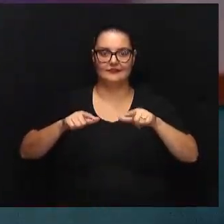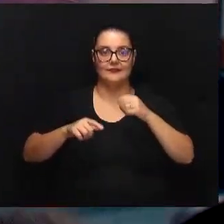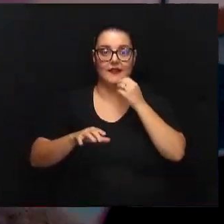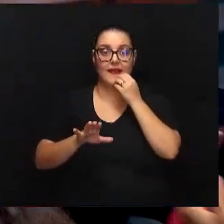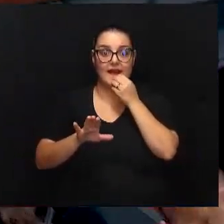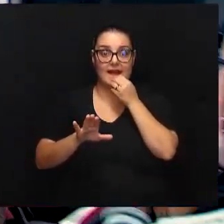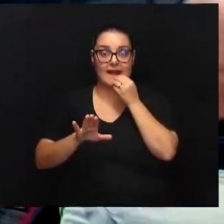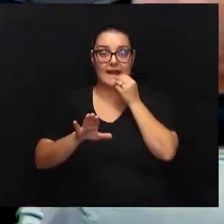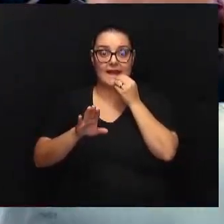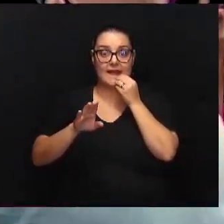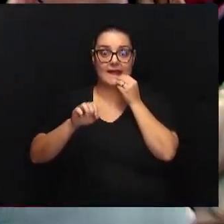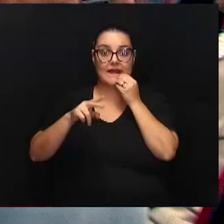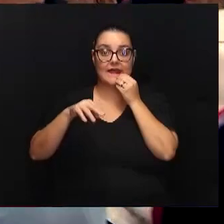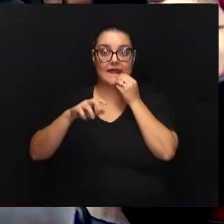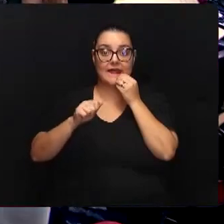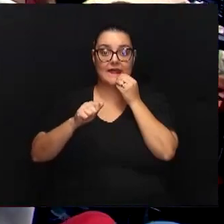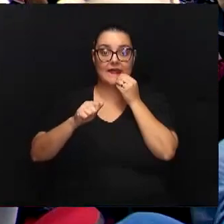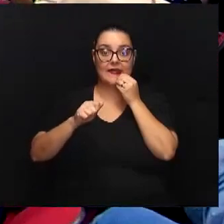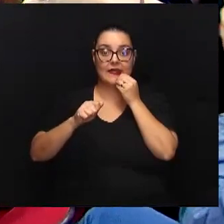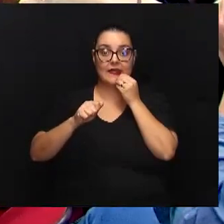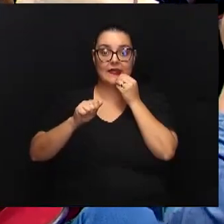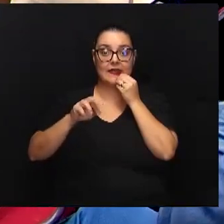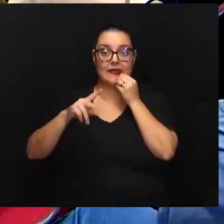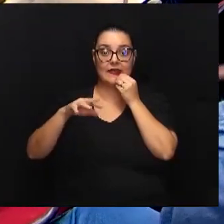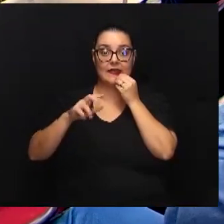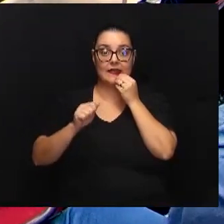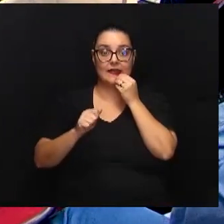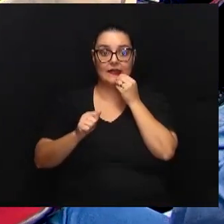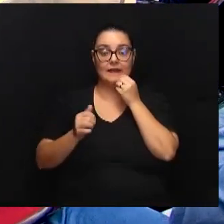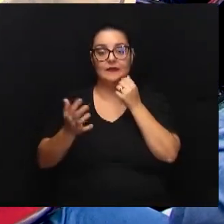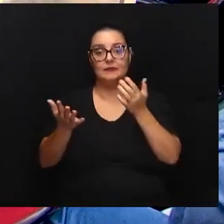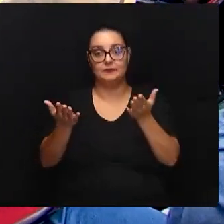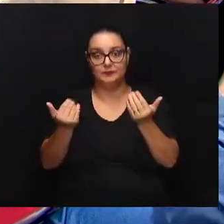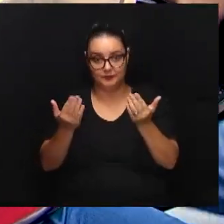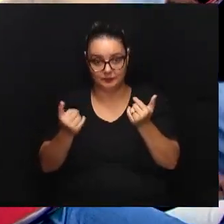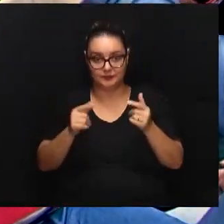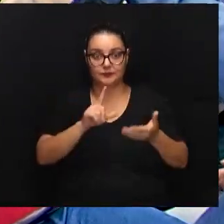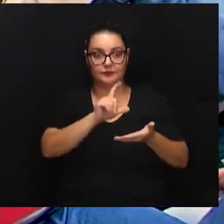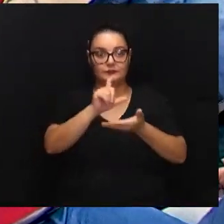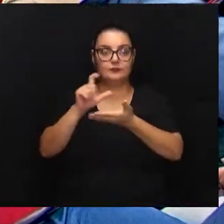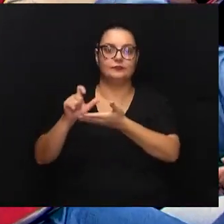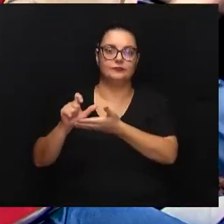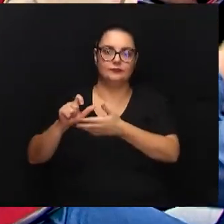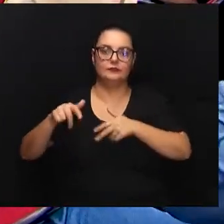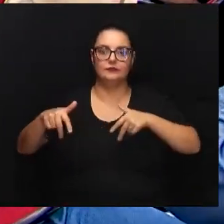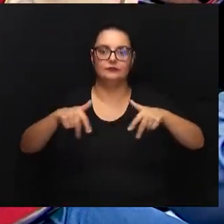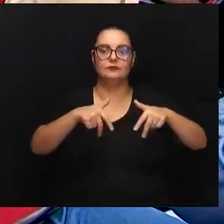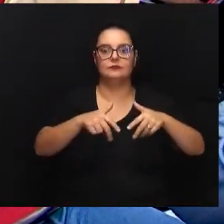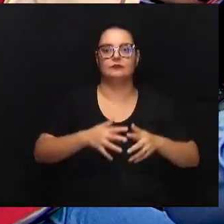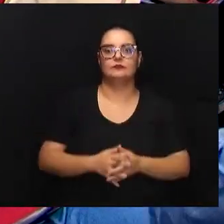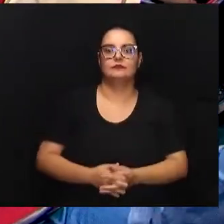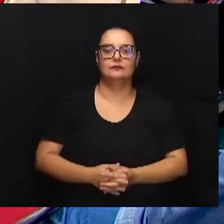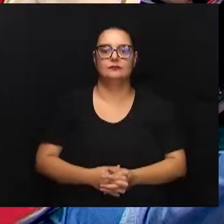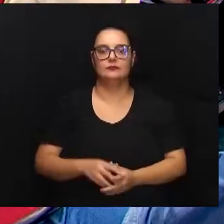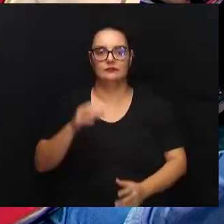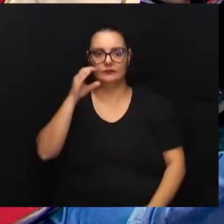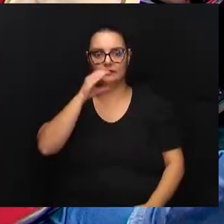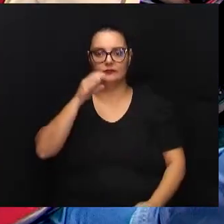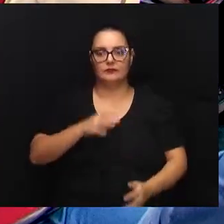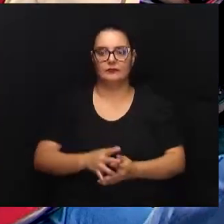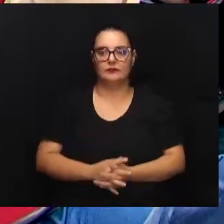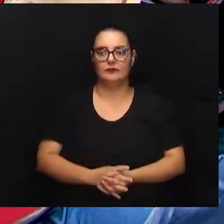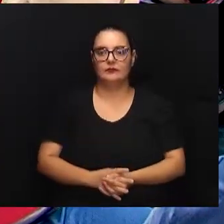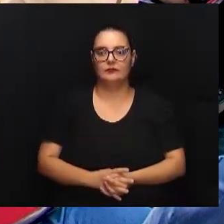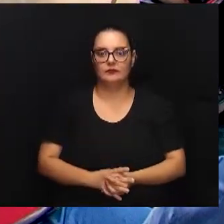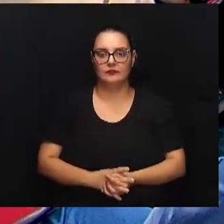Bruna, seu certificado. Peraí, Bruna, segura um pouquinho, Bruna. Eu queria chamar todos os homenageados para tirar uma foto com